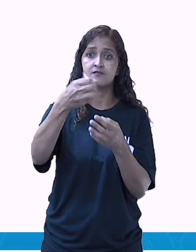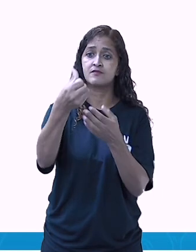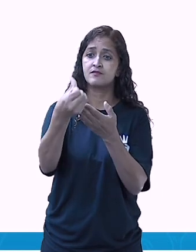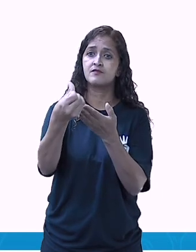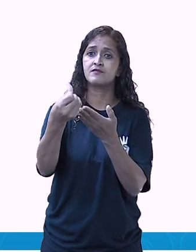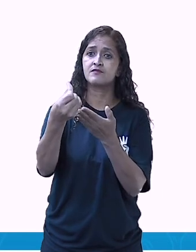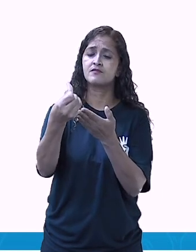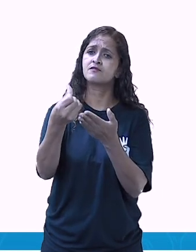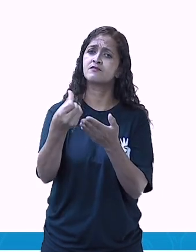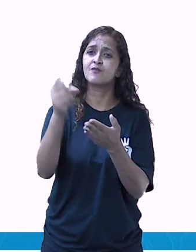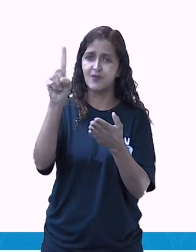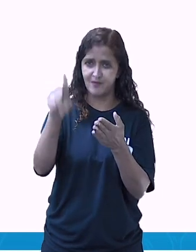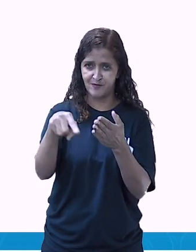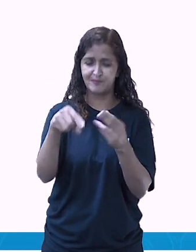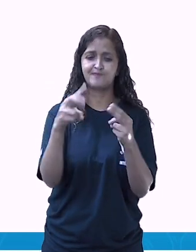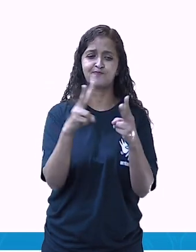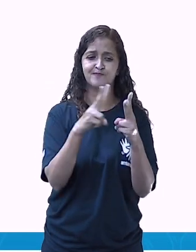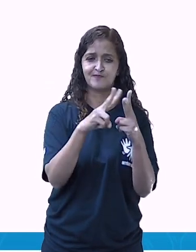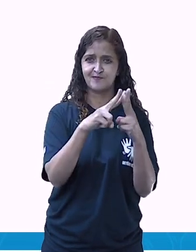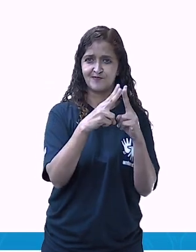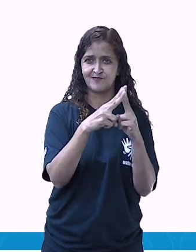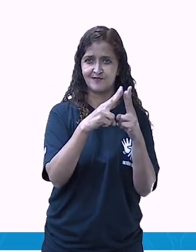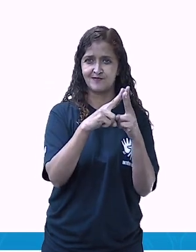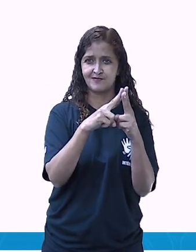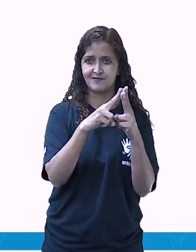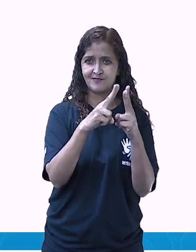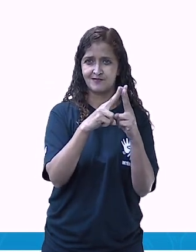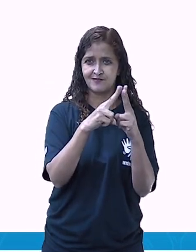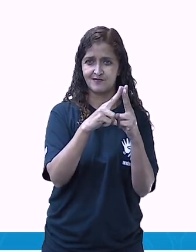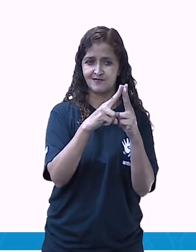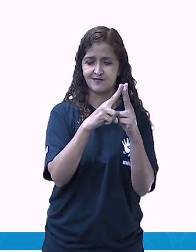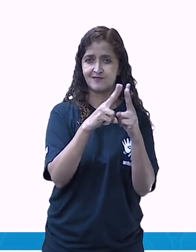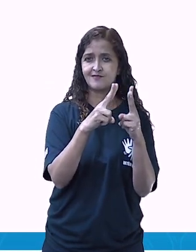4, 6. Ele é par.